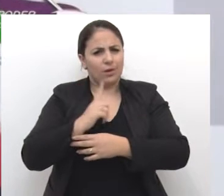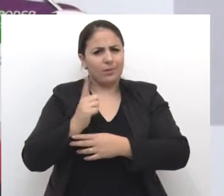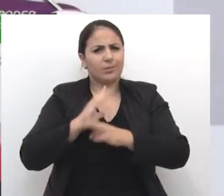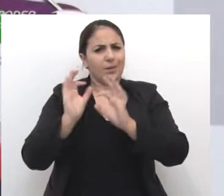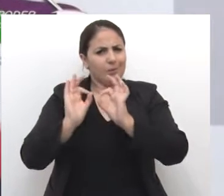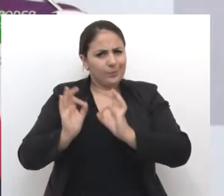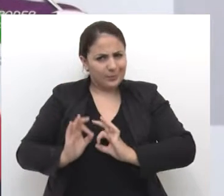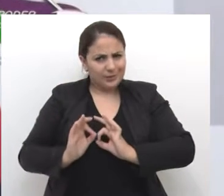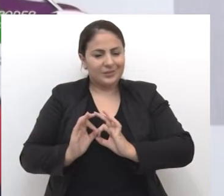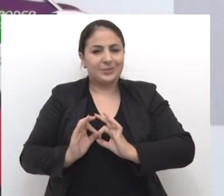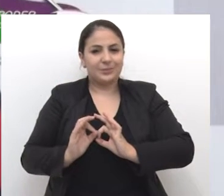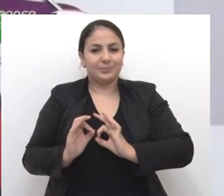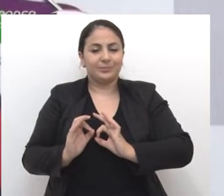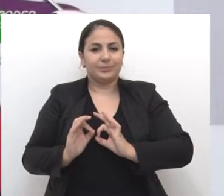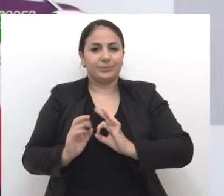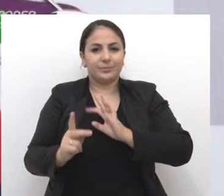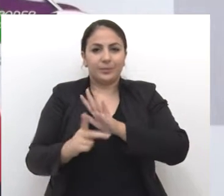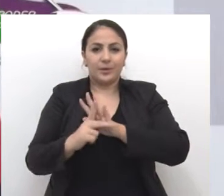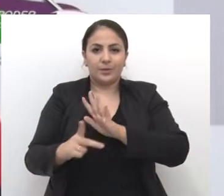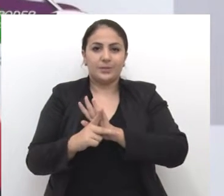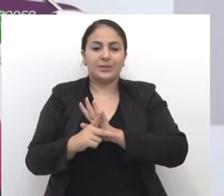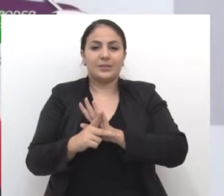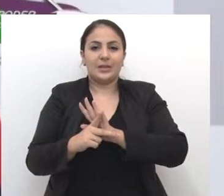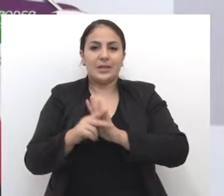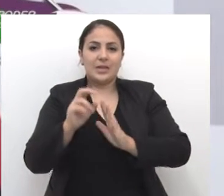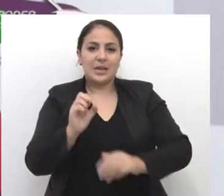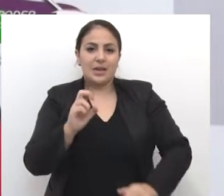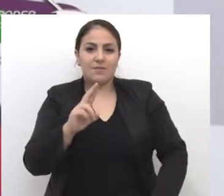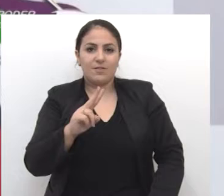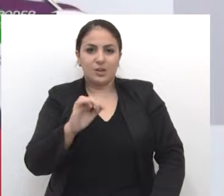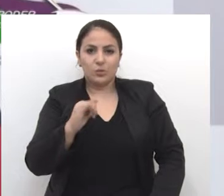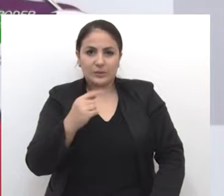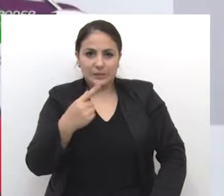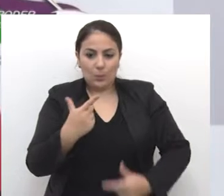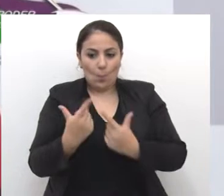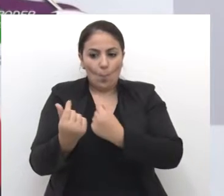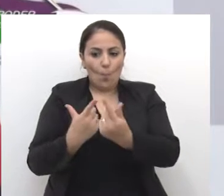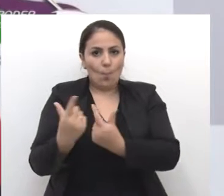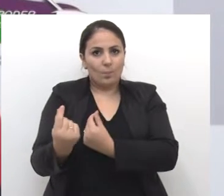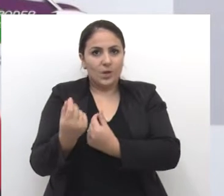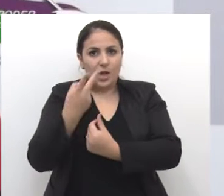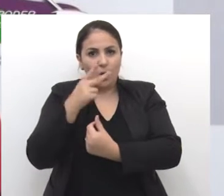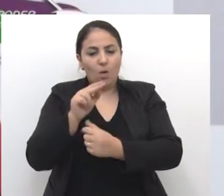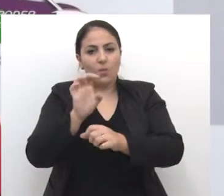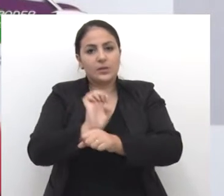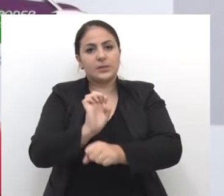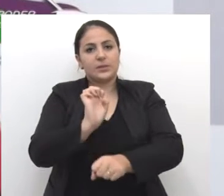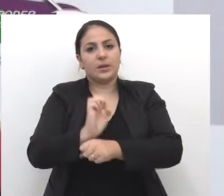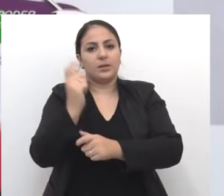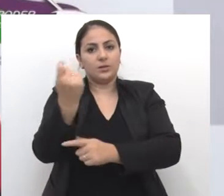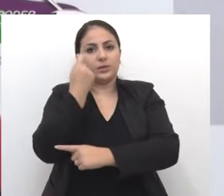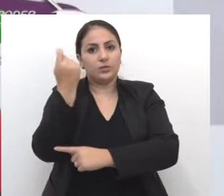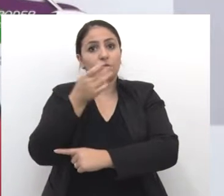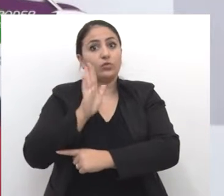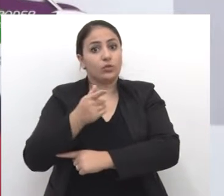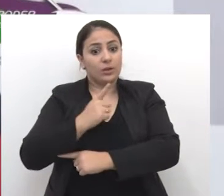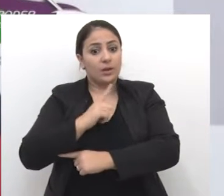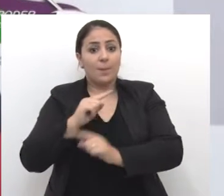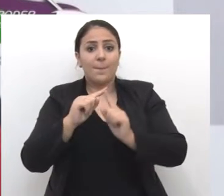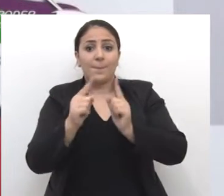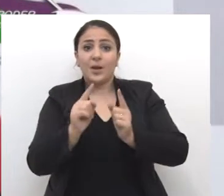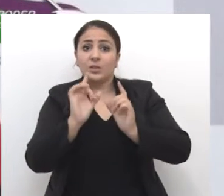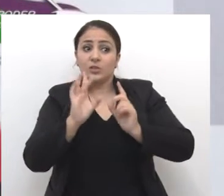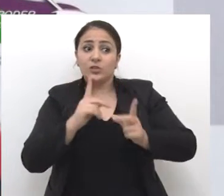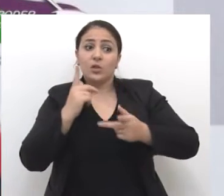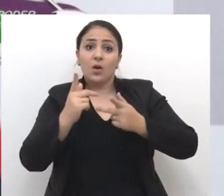planos de evacuação, assim como o estado do Rio Grande do Sul também tem, mas somente